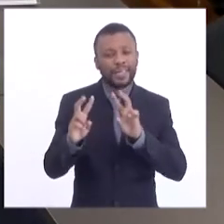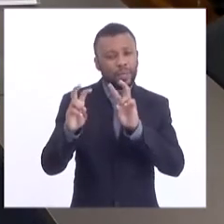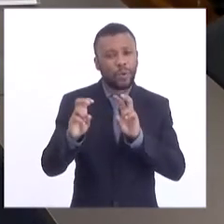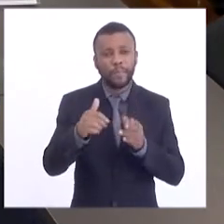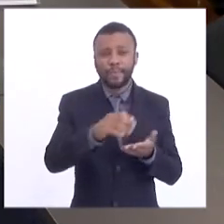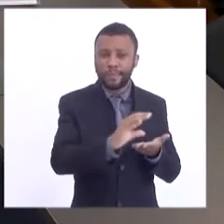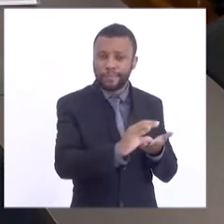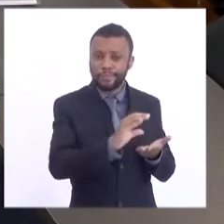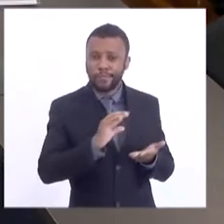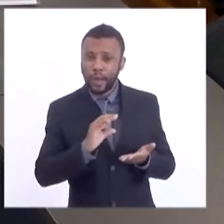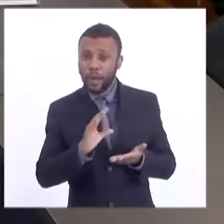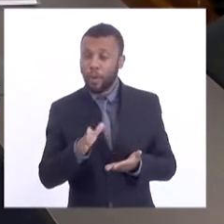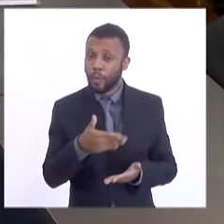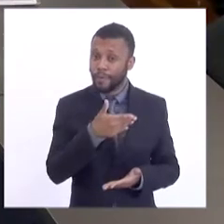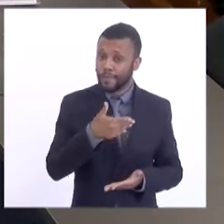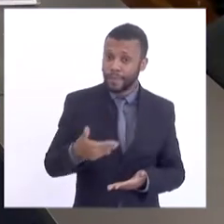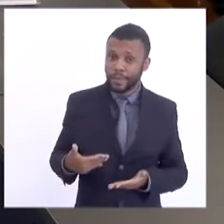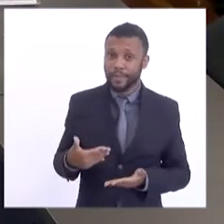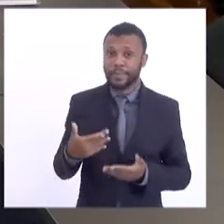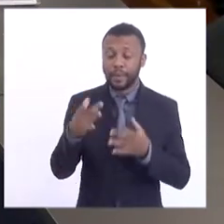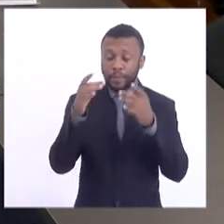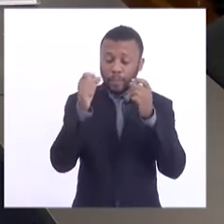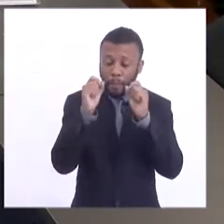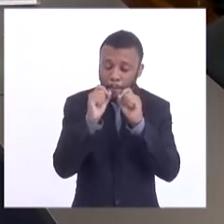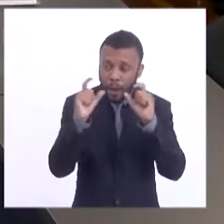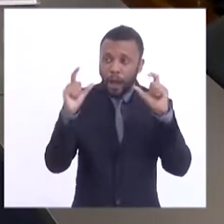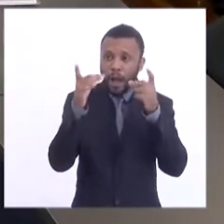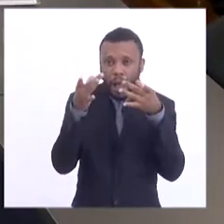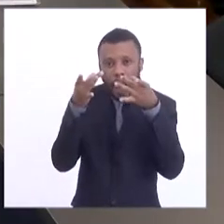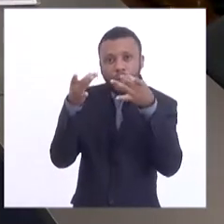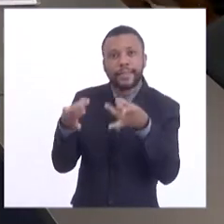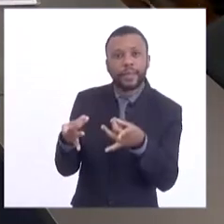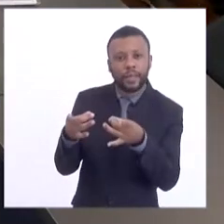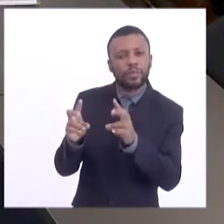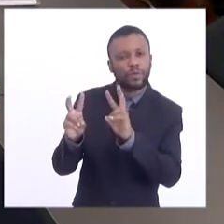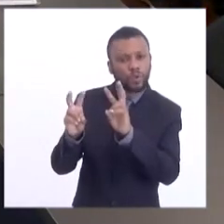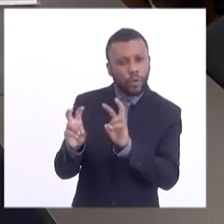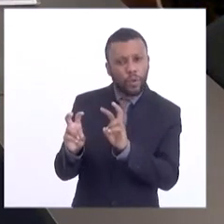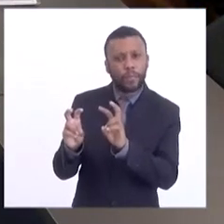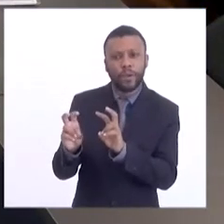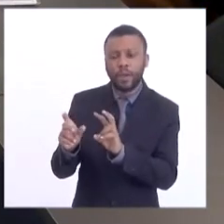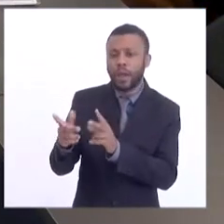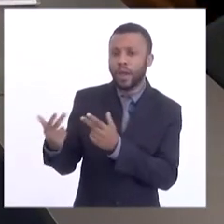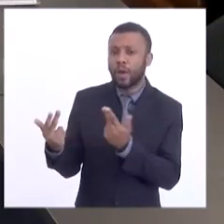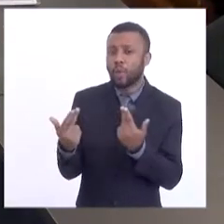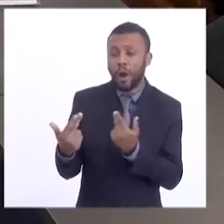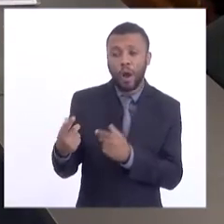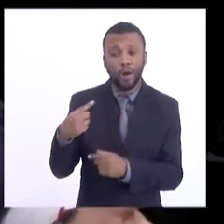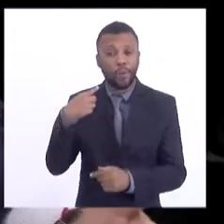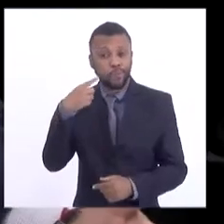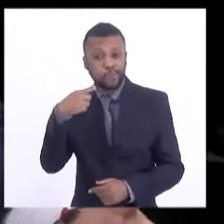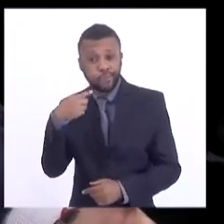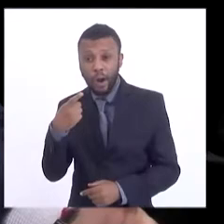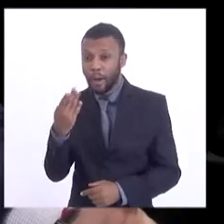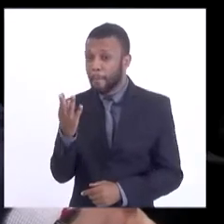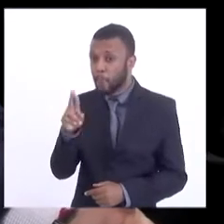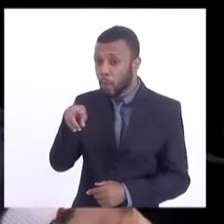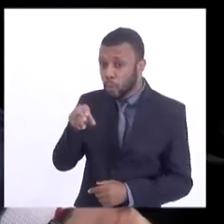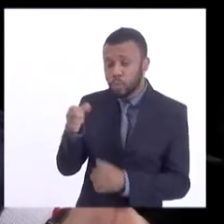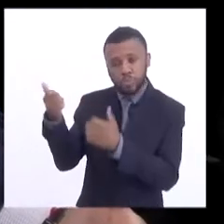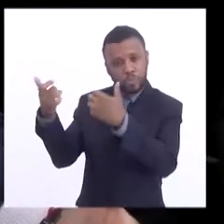Repassa o governo tá tá muito atento em relação a isso exatamente como o doutor Bruno comentou nós sabemos das limitações